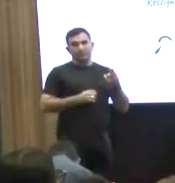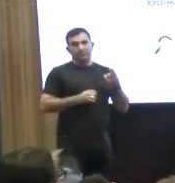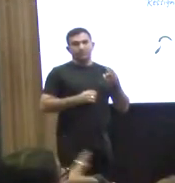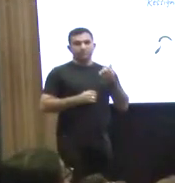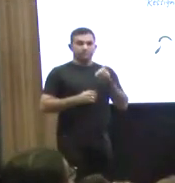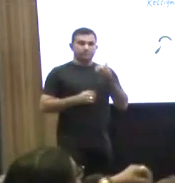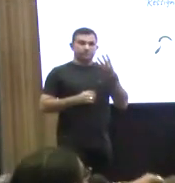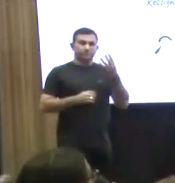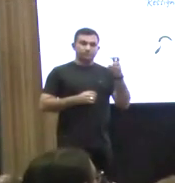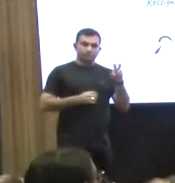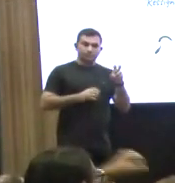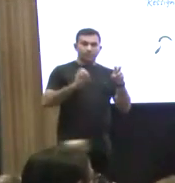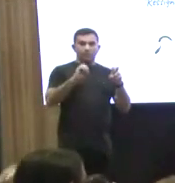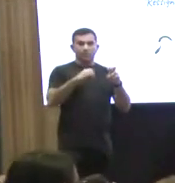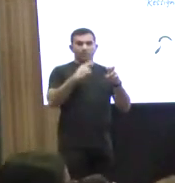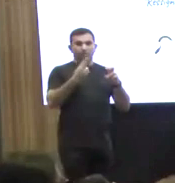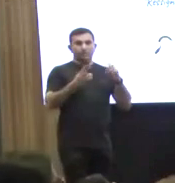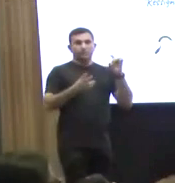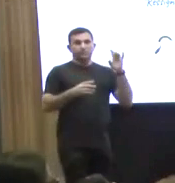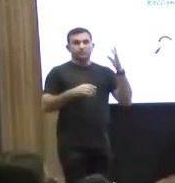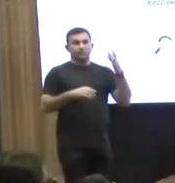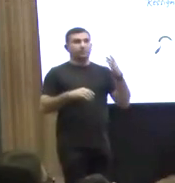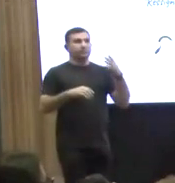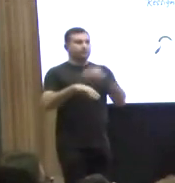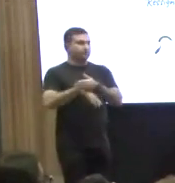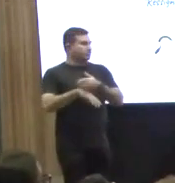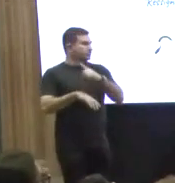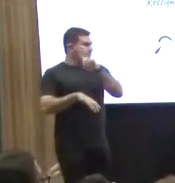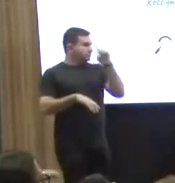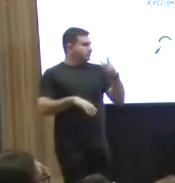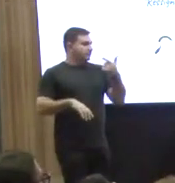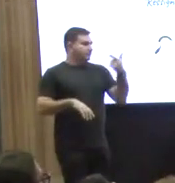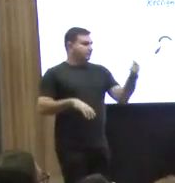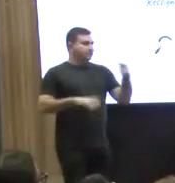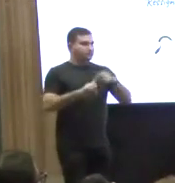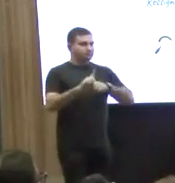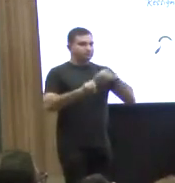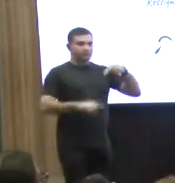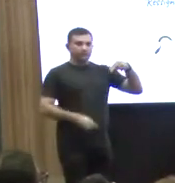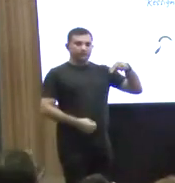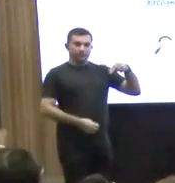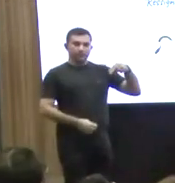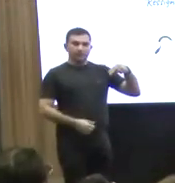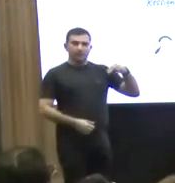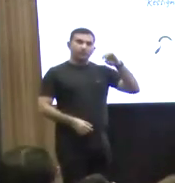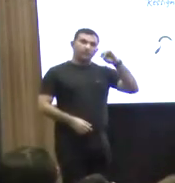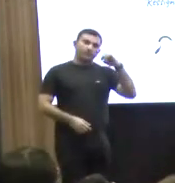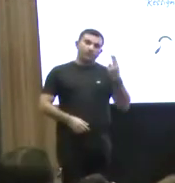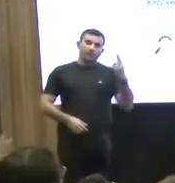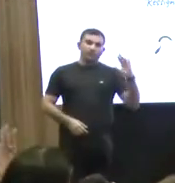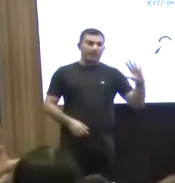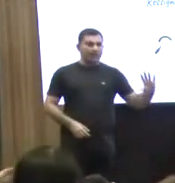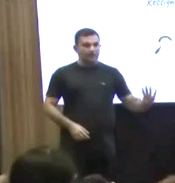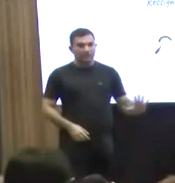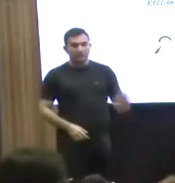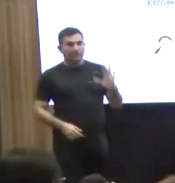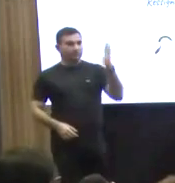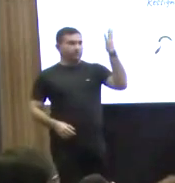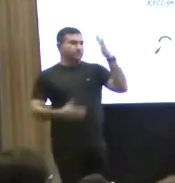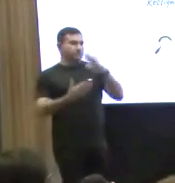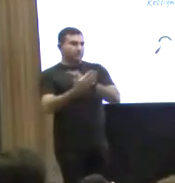11.645, ou isso só entra no dia 20 de novembro. Ou quando acontece algo de extremo com